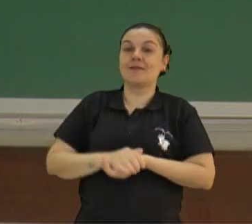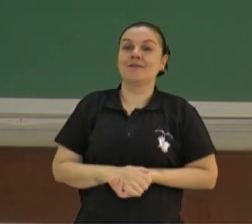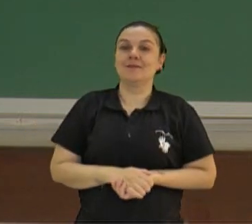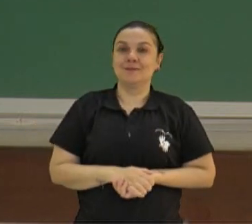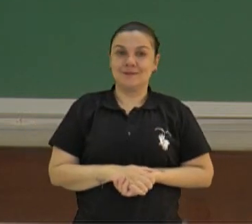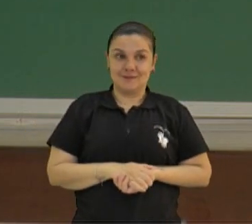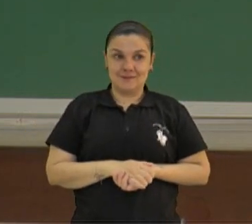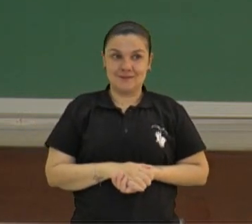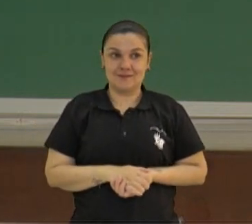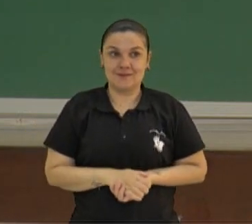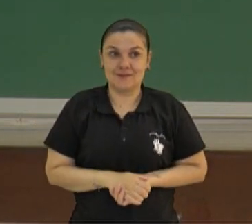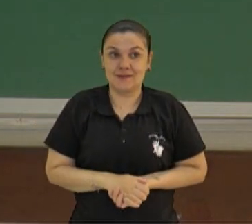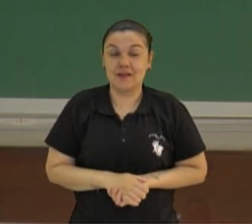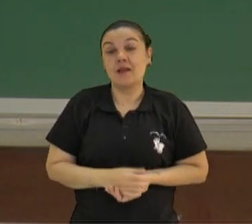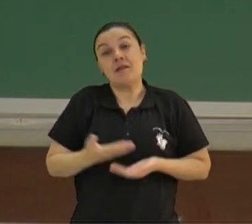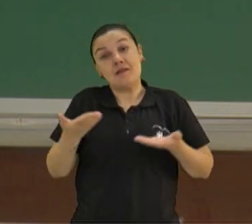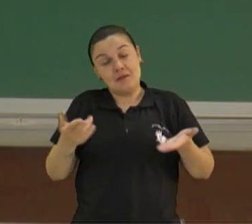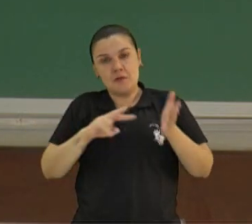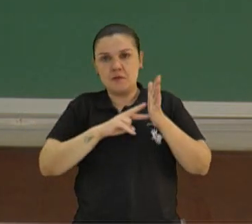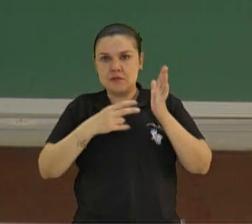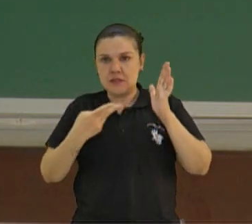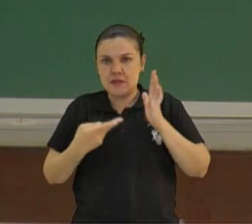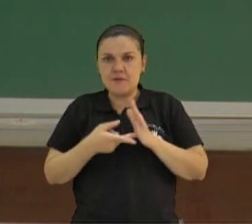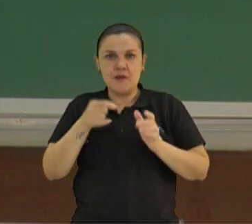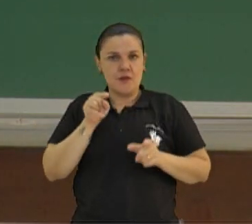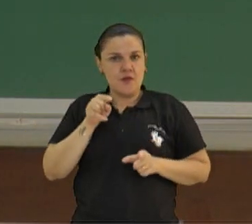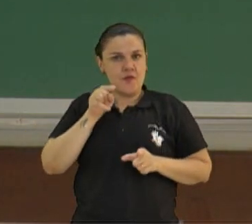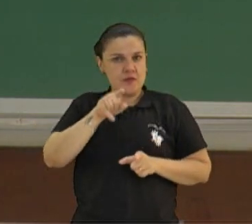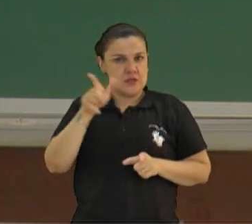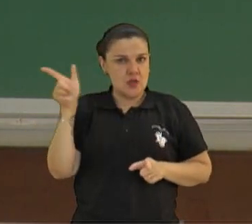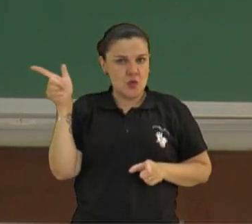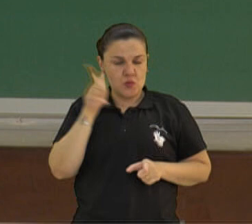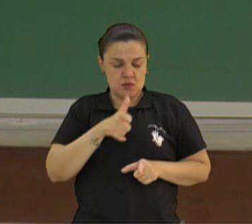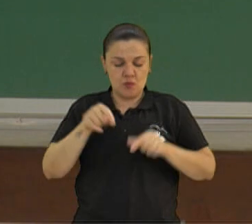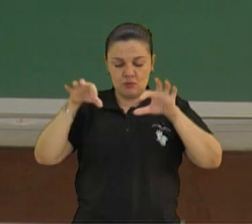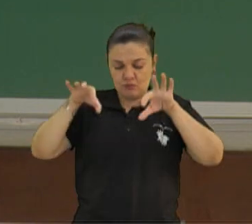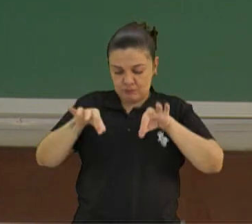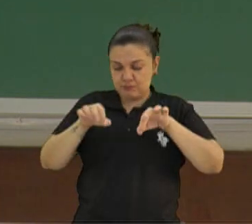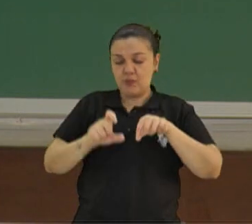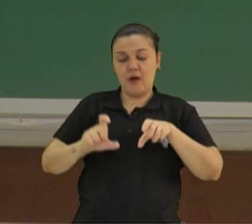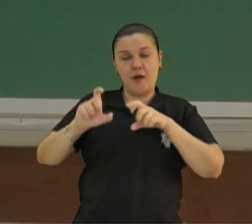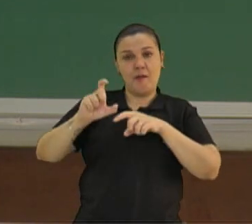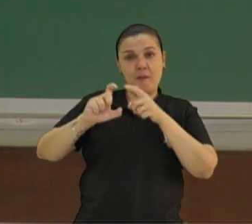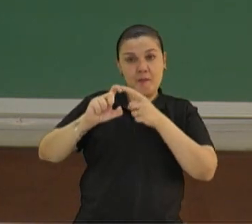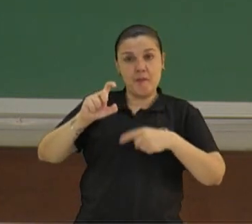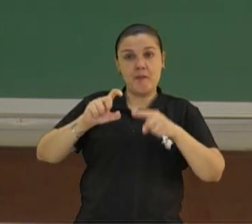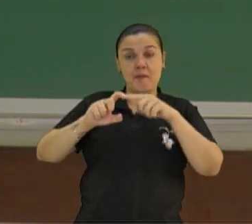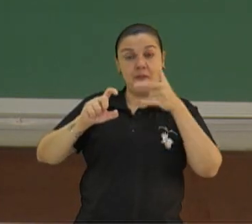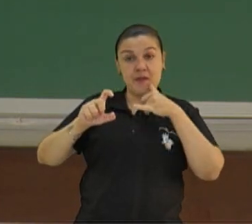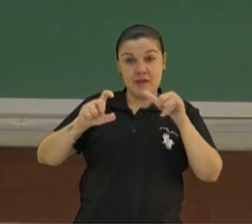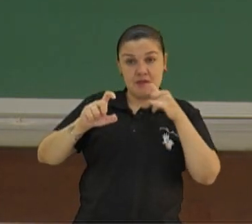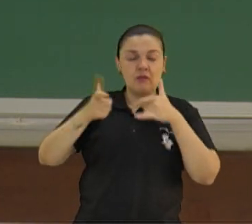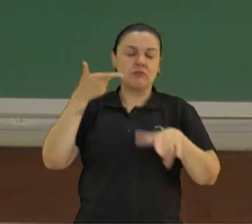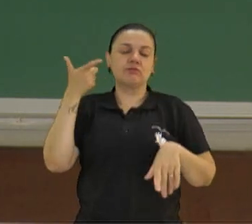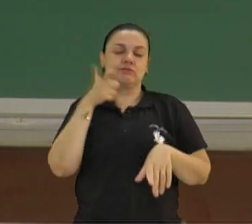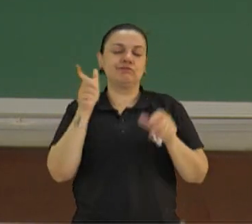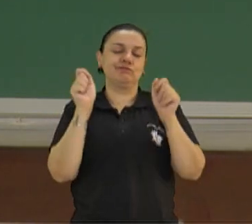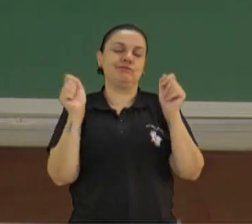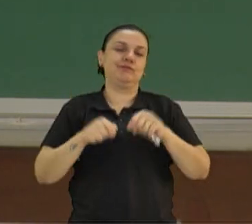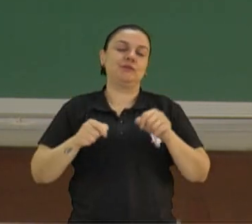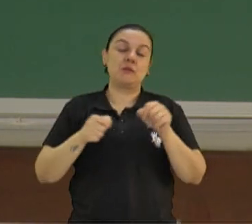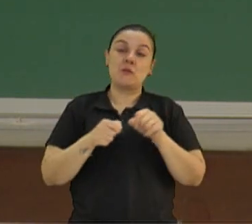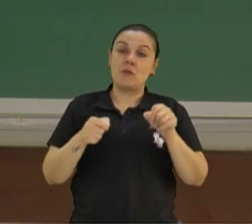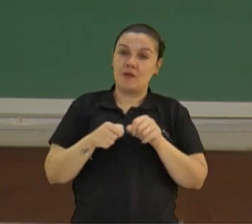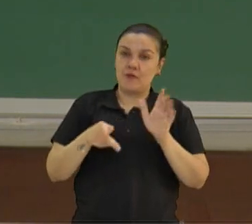objetos ferromagnéticos. Ou seja, você, através de uma pilha com fios, você consegue criar um ímã. Por isso o